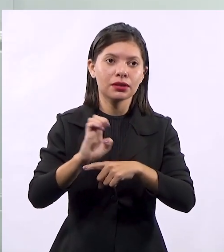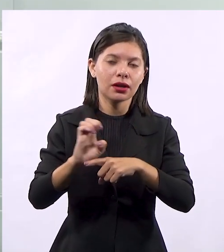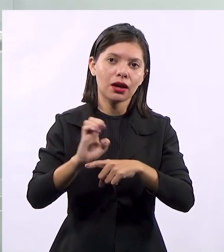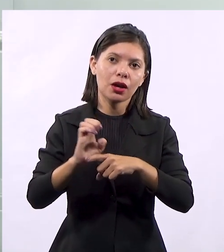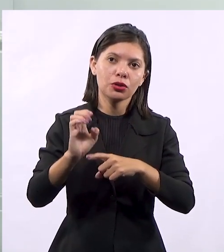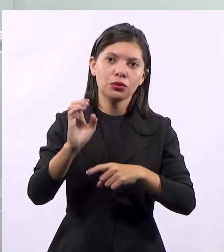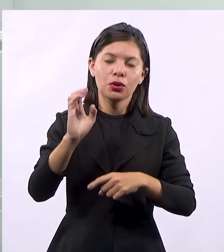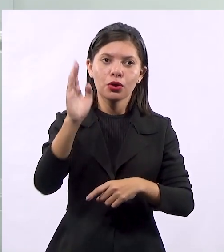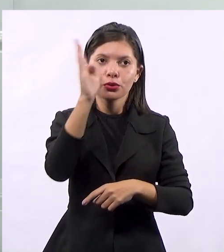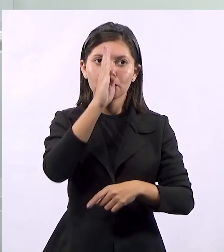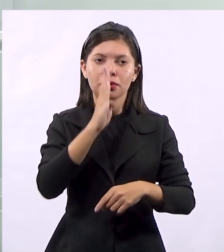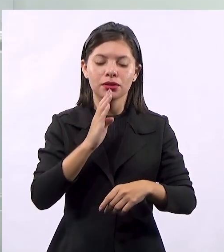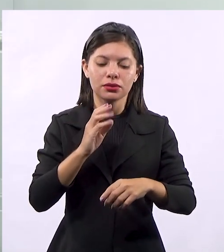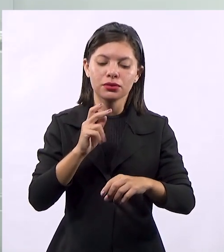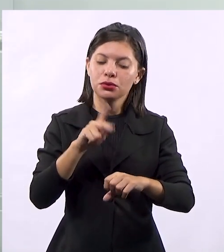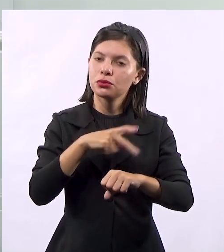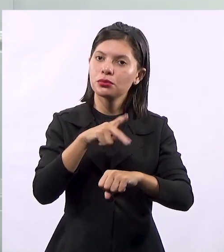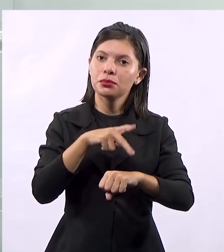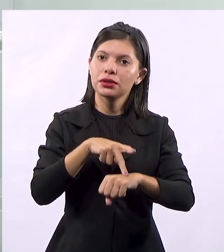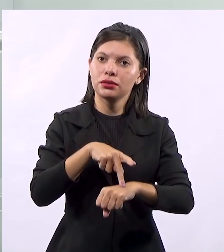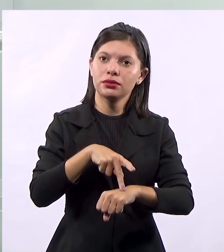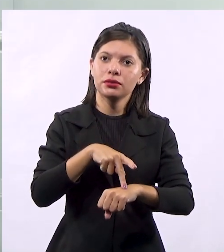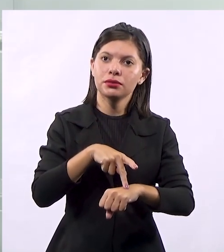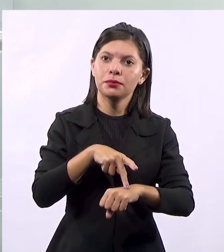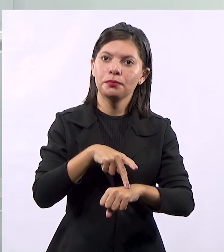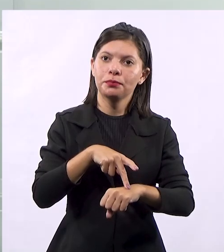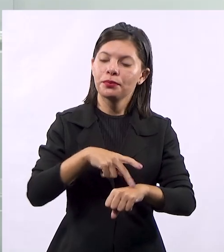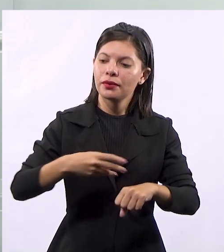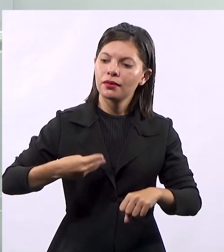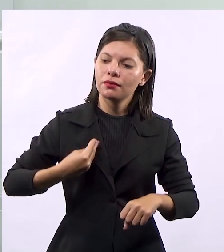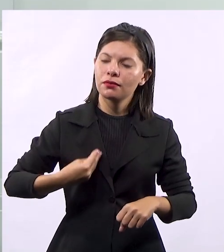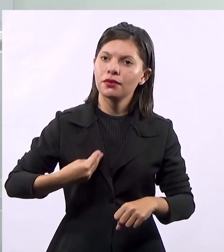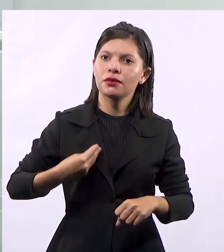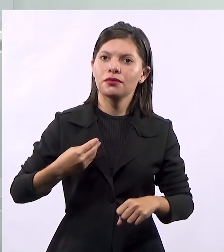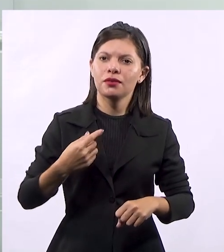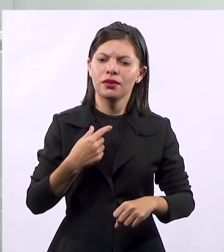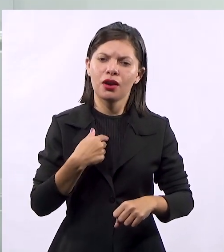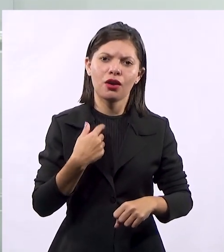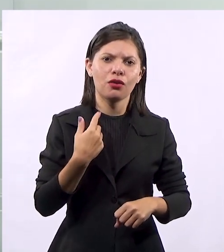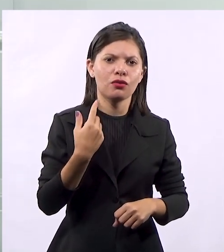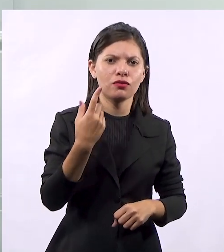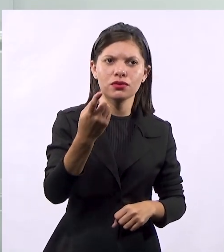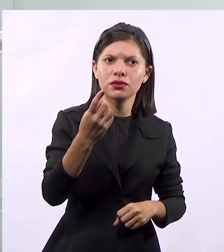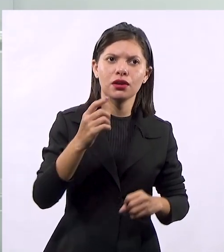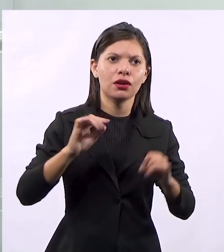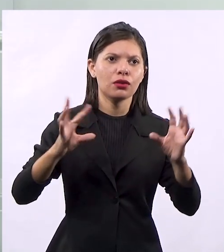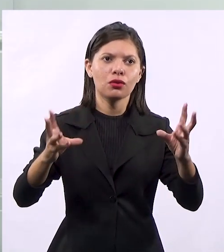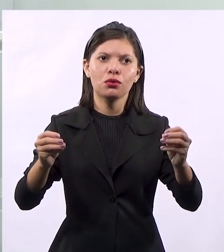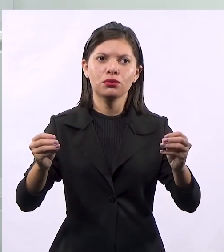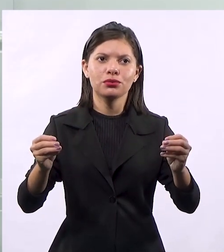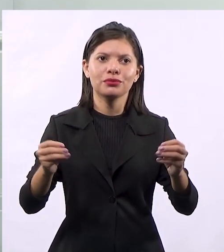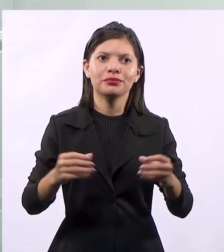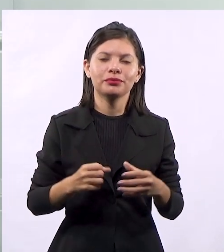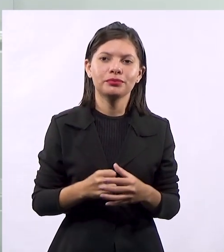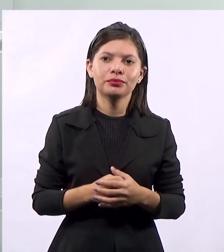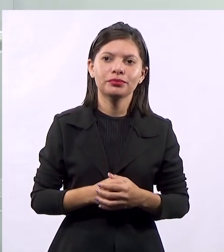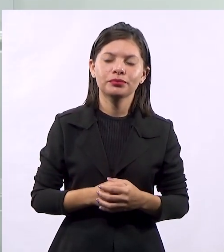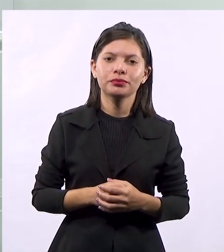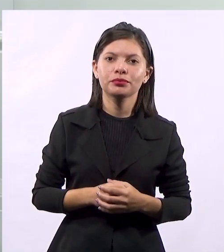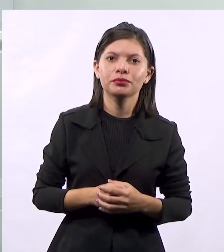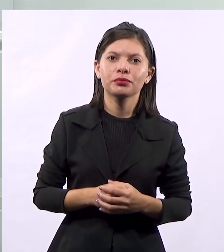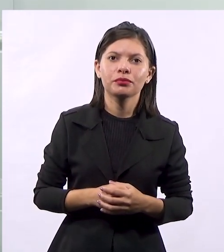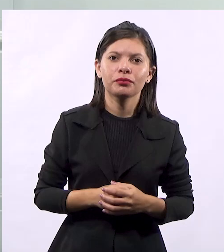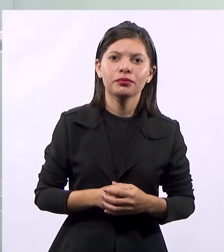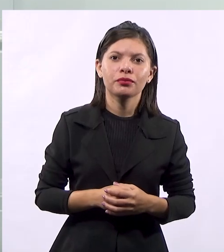elas deveriam existir, para que os direitos fundamentais fossem garantidos a todos que estão